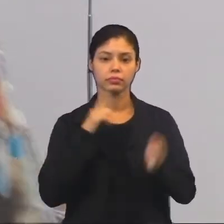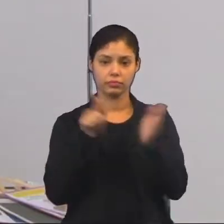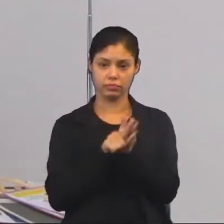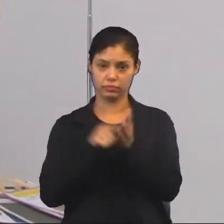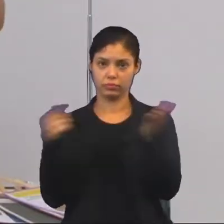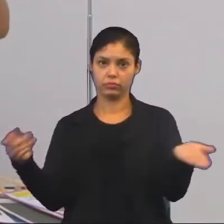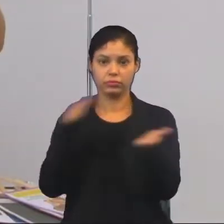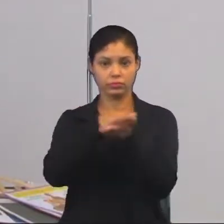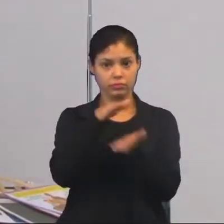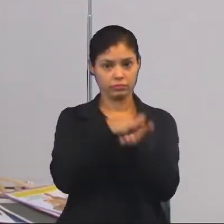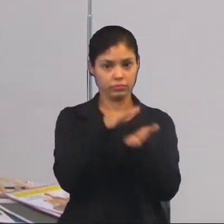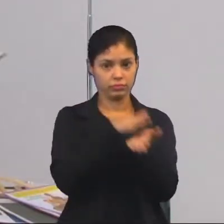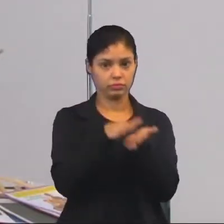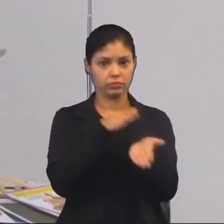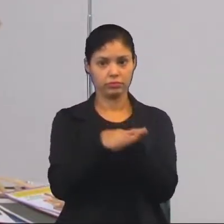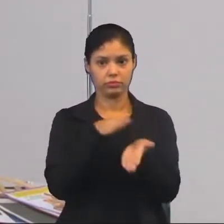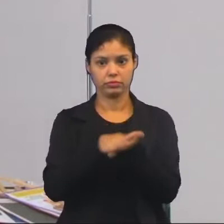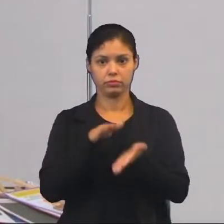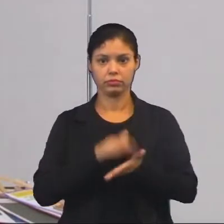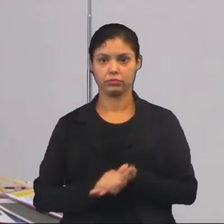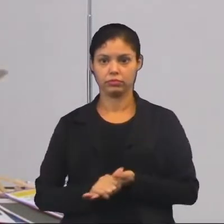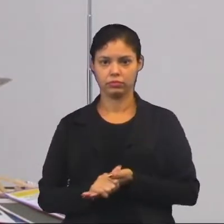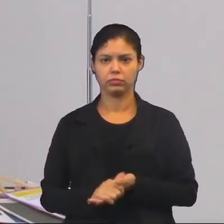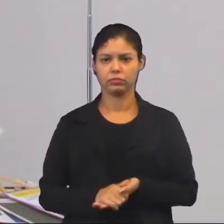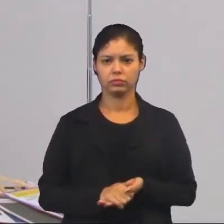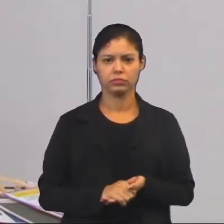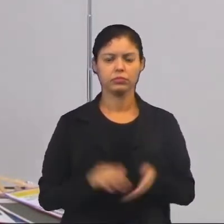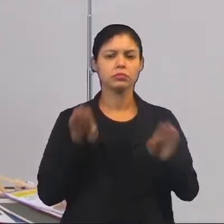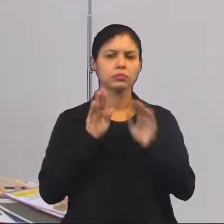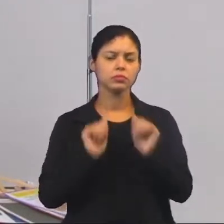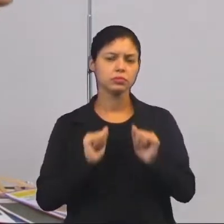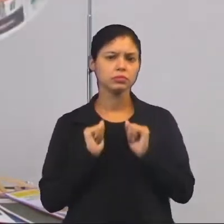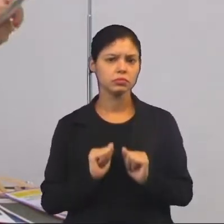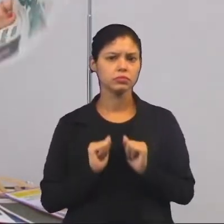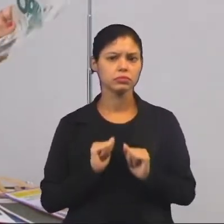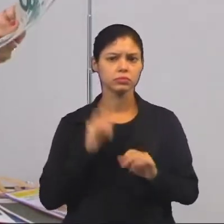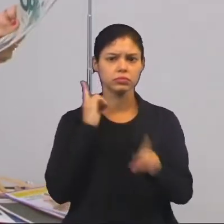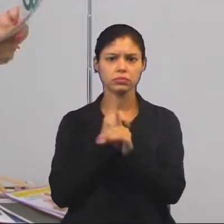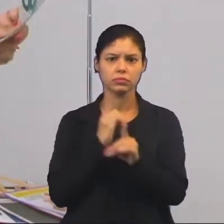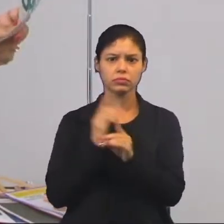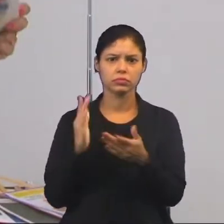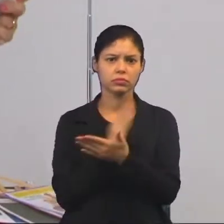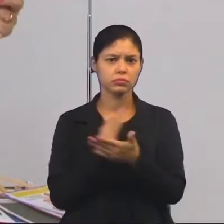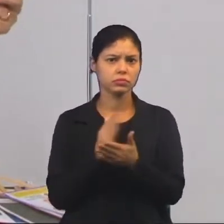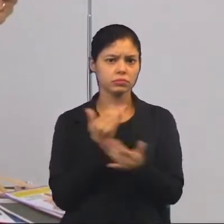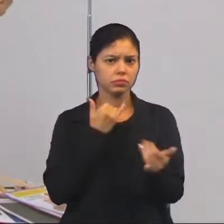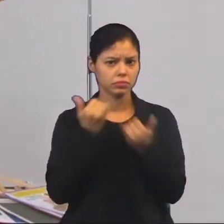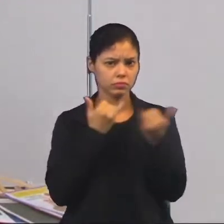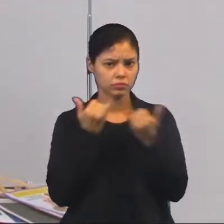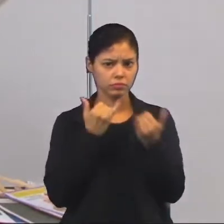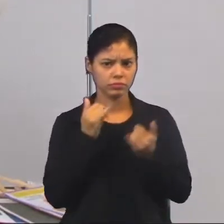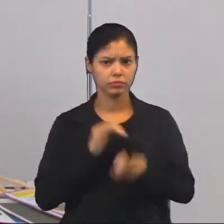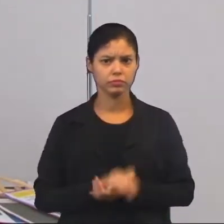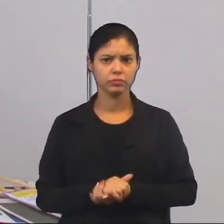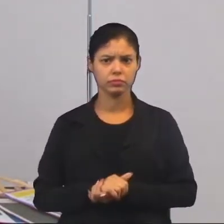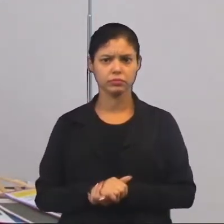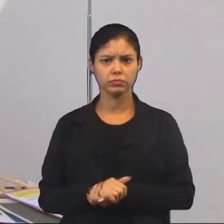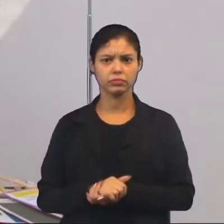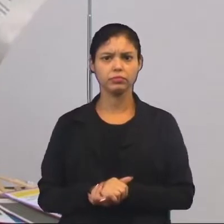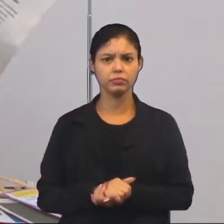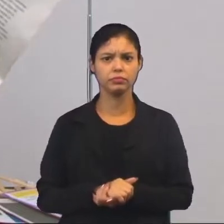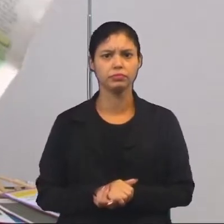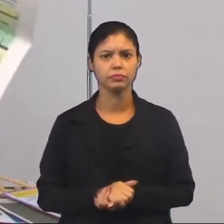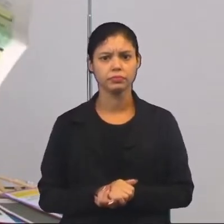jornal impresso. Vocês acham que em um jornal impresso nós podemos encontrar alguma notícia? Será